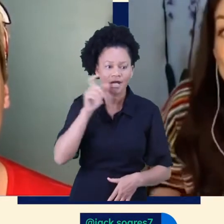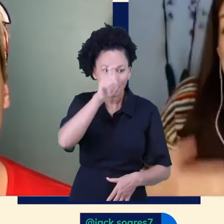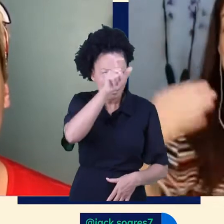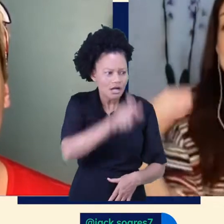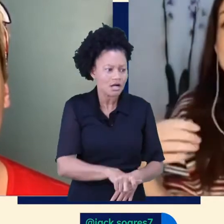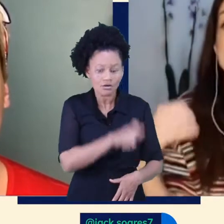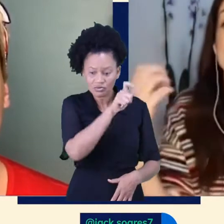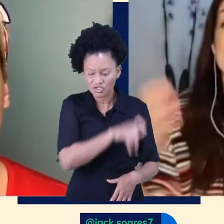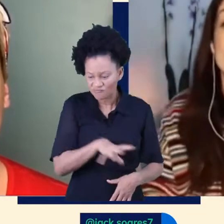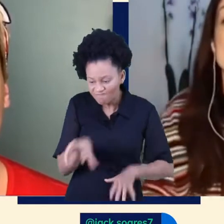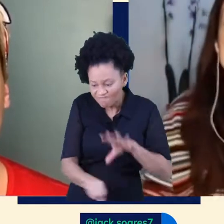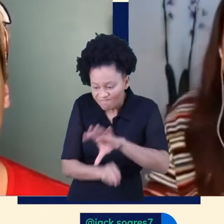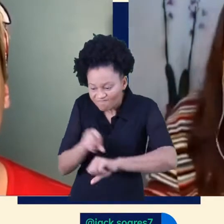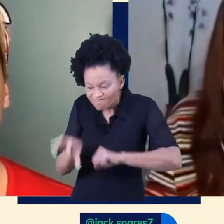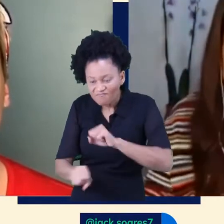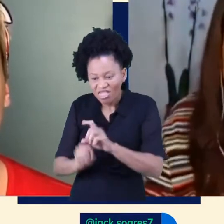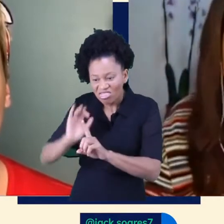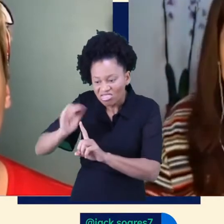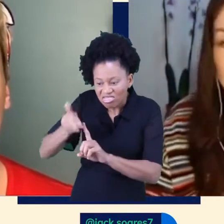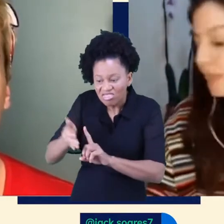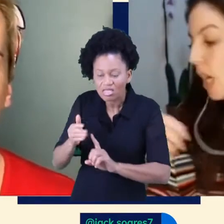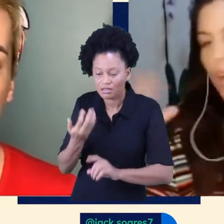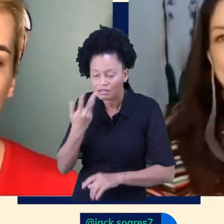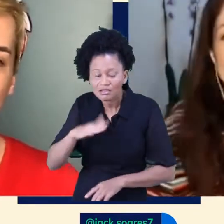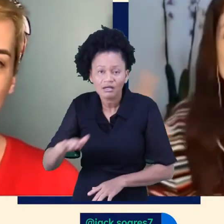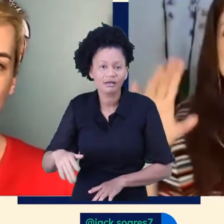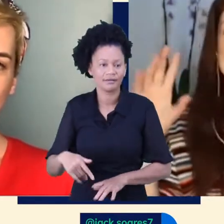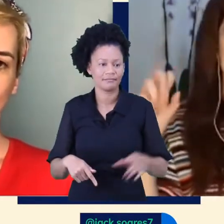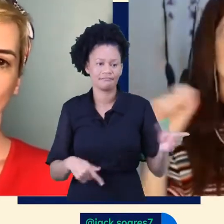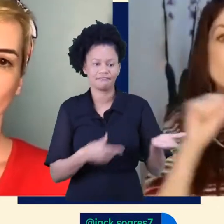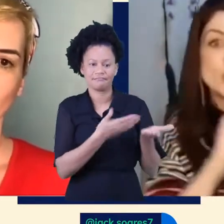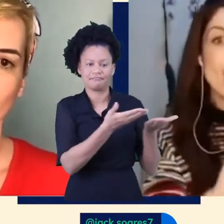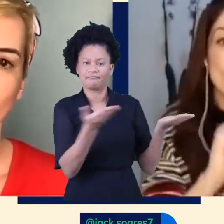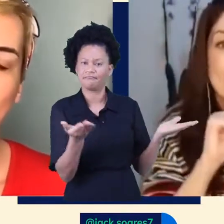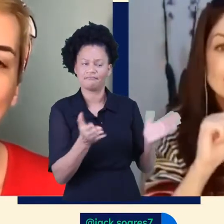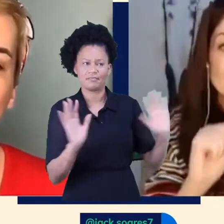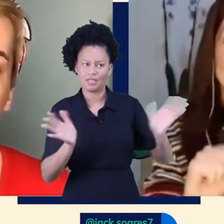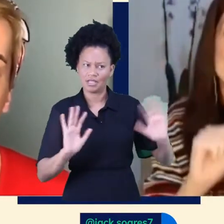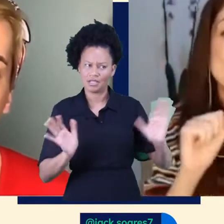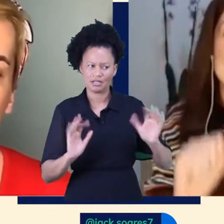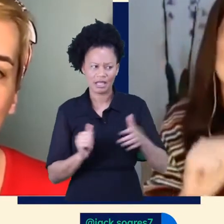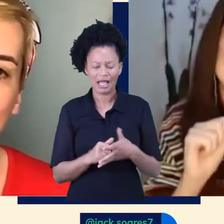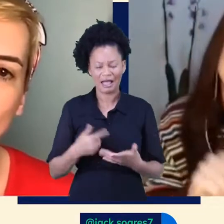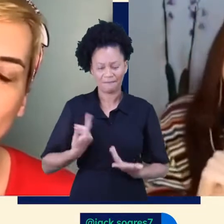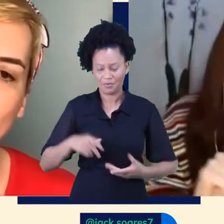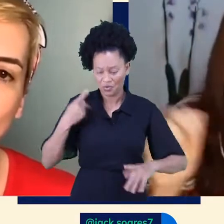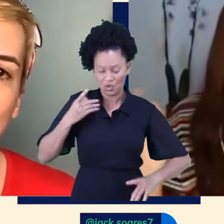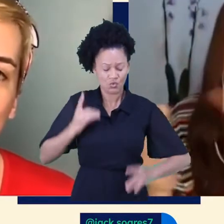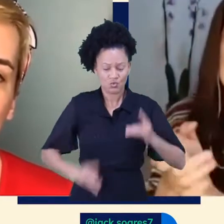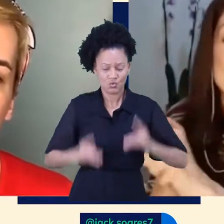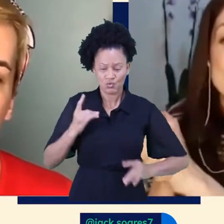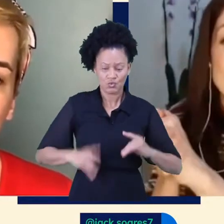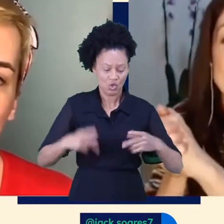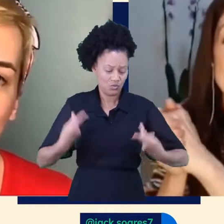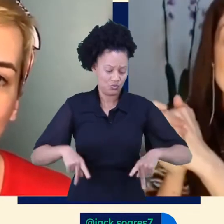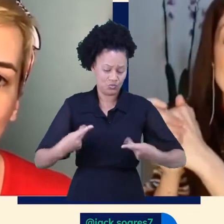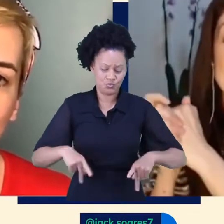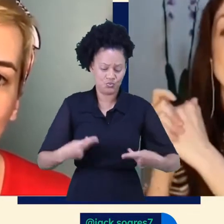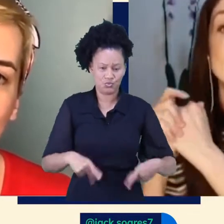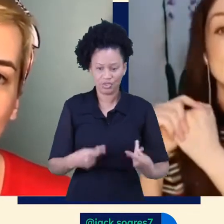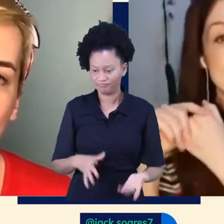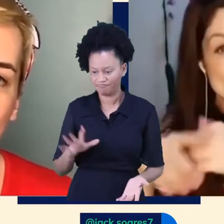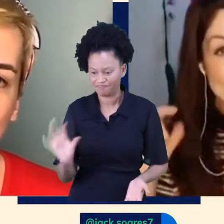Tem muita gente que acha que é testosterona. Não, a testosterona aí não aguenta, tá com esse impulso sexual, vai lá e abusa da